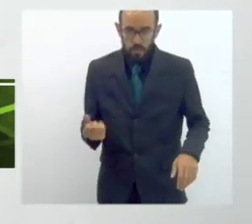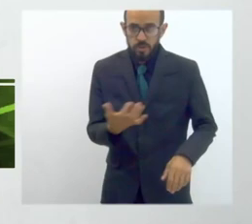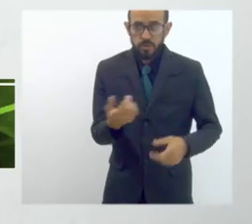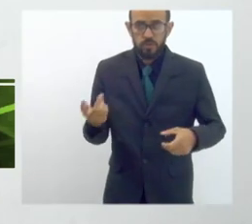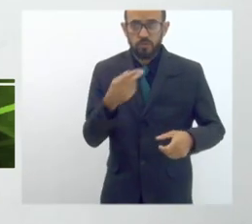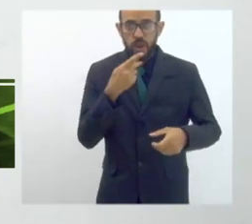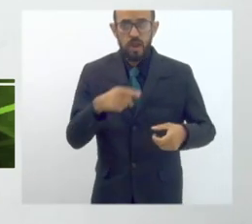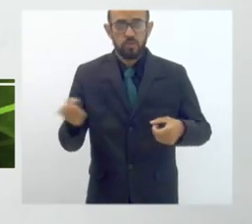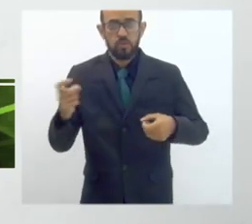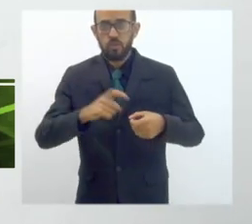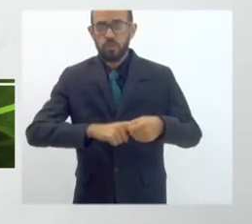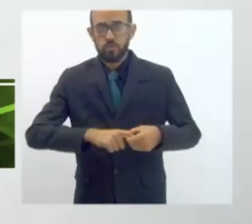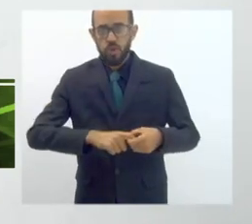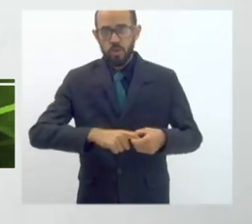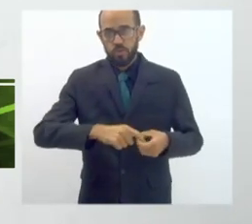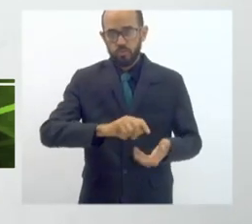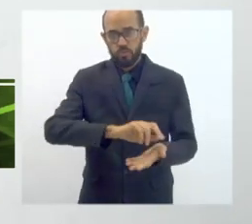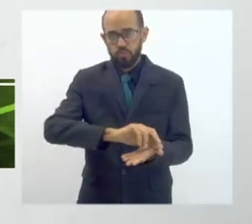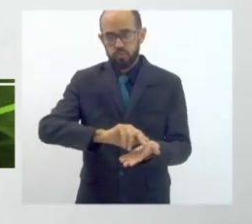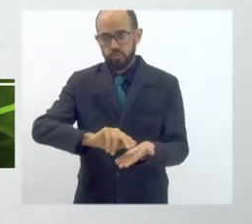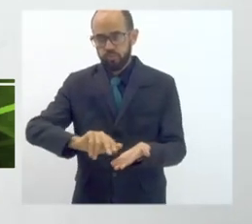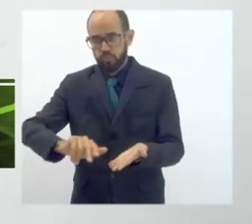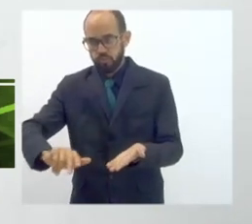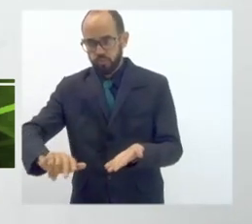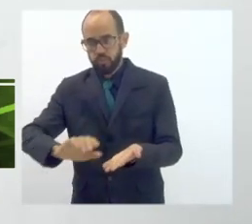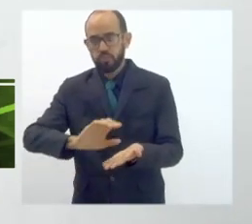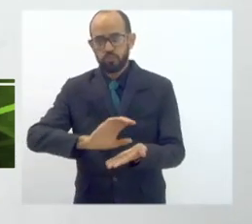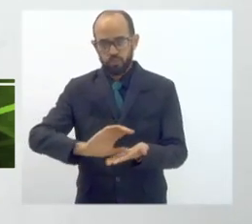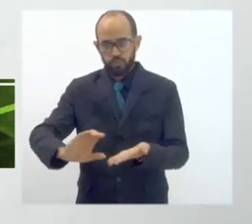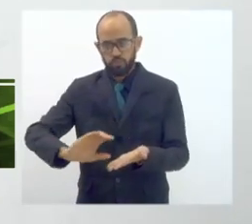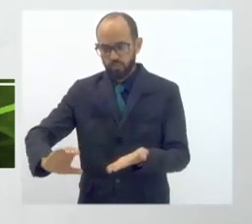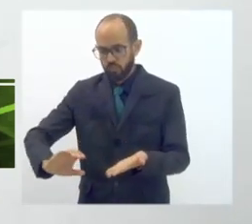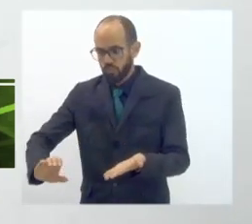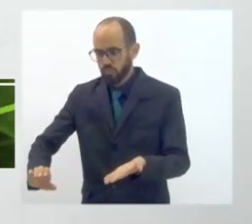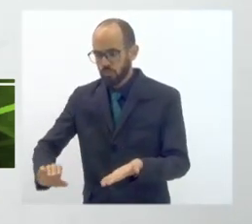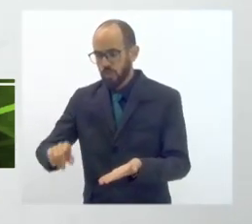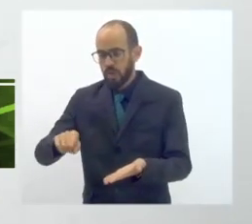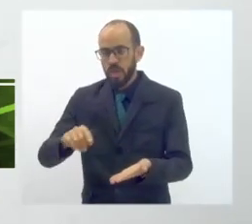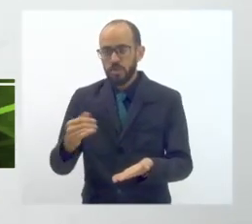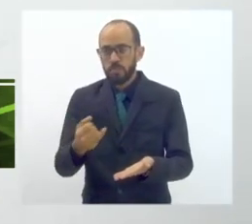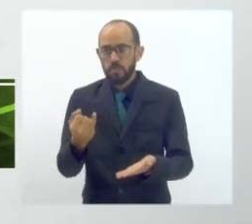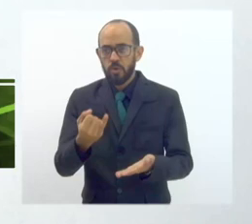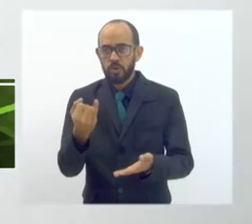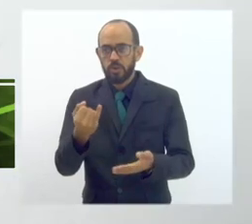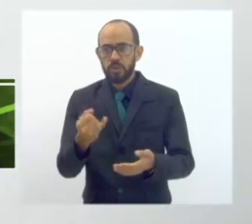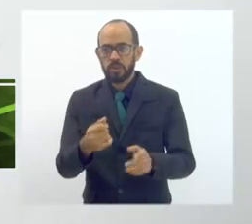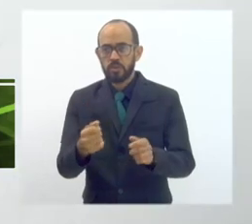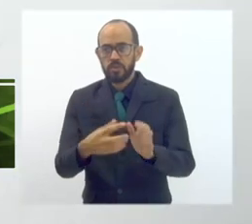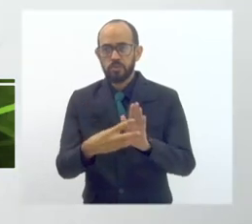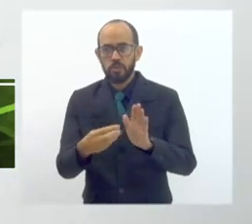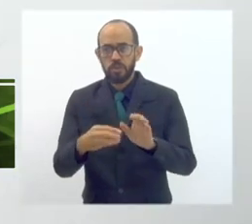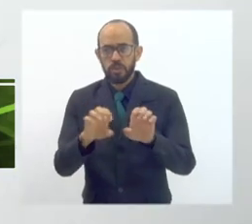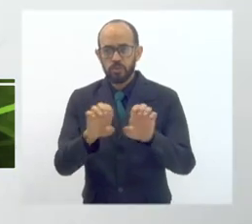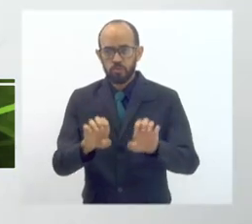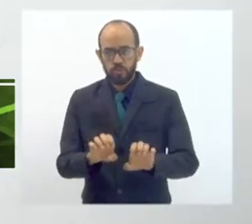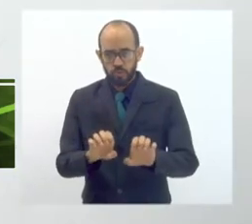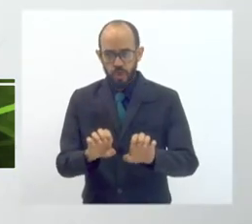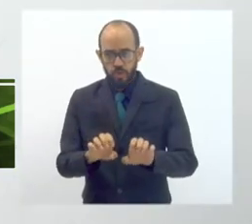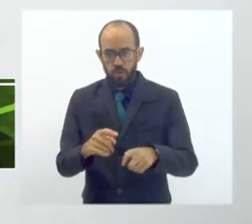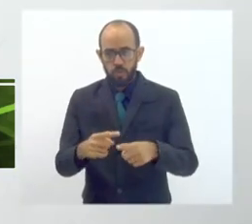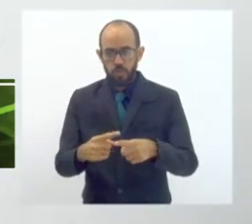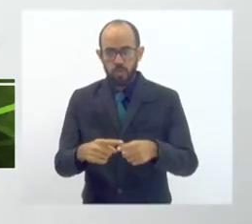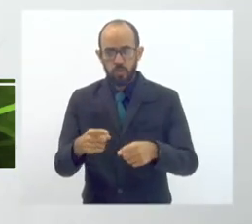multifinalitário, é muito importante a gente entender o que foi muito dito aqui da parte da estruturação dos consórcios. E, por ser um